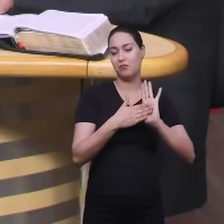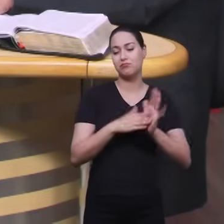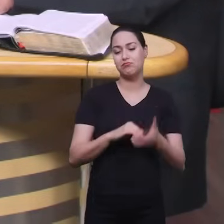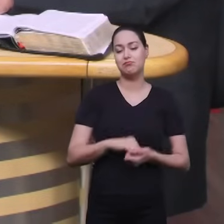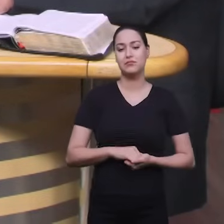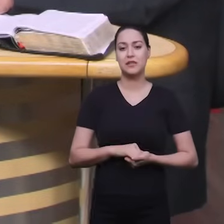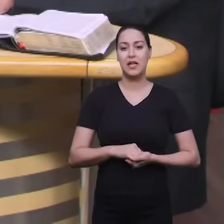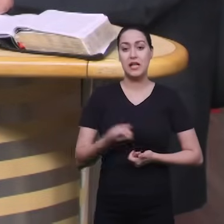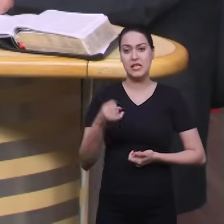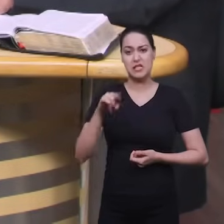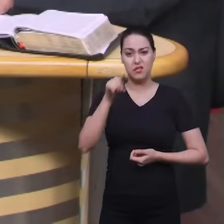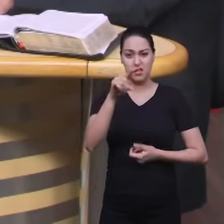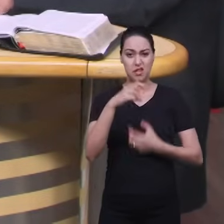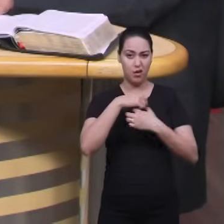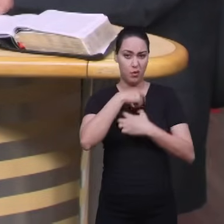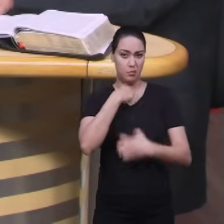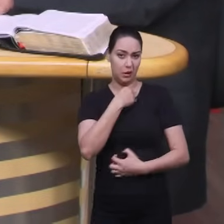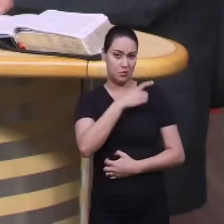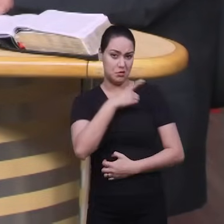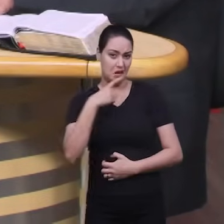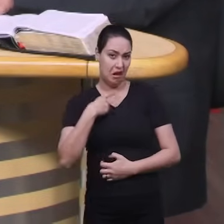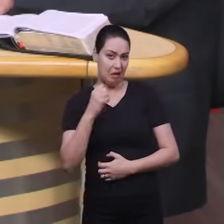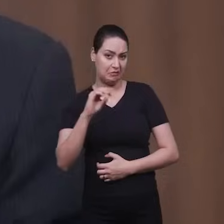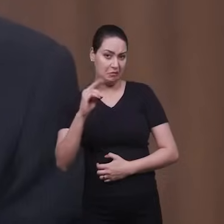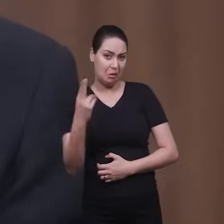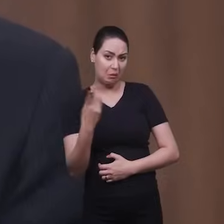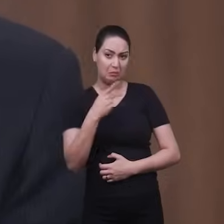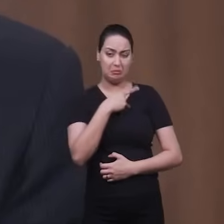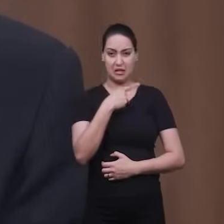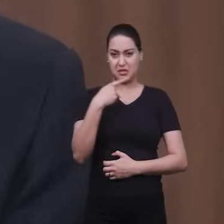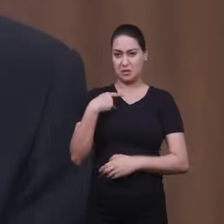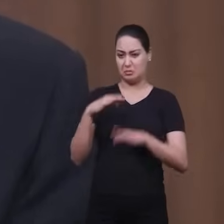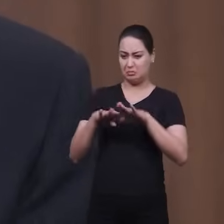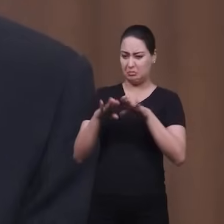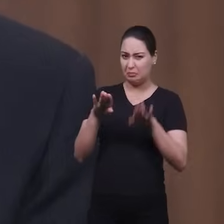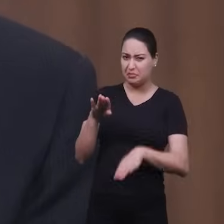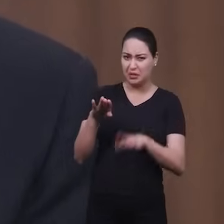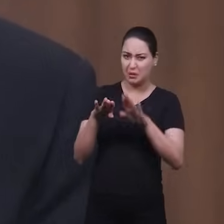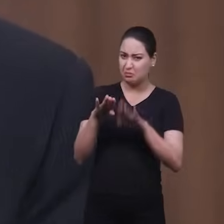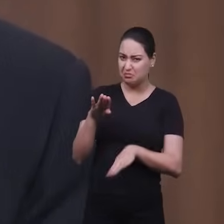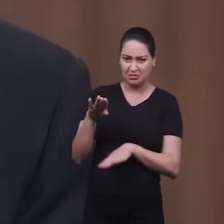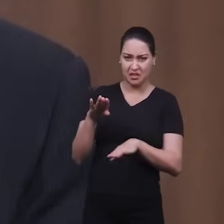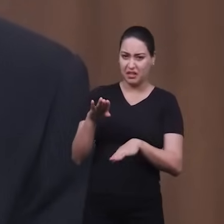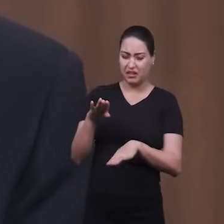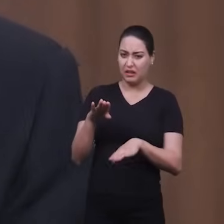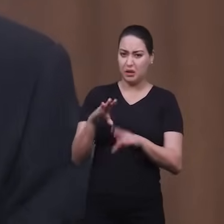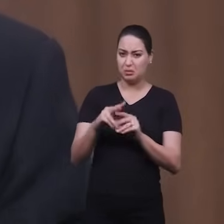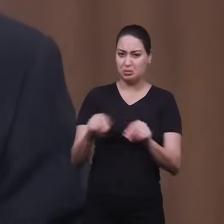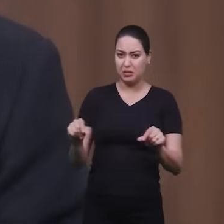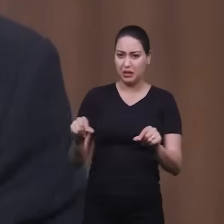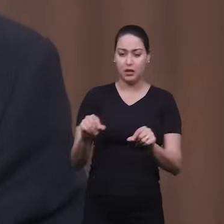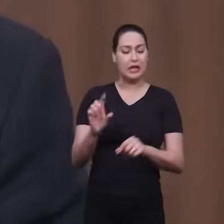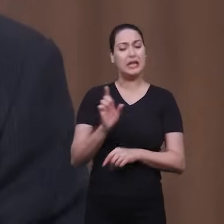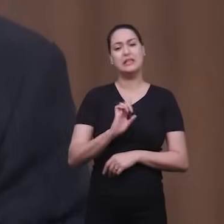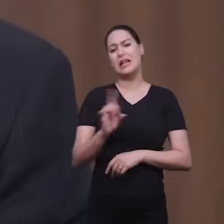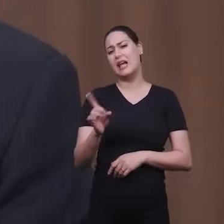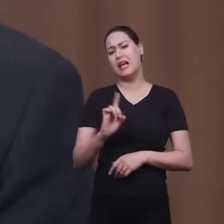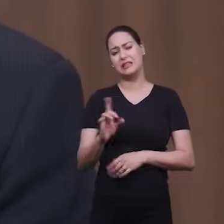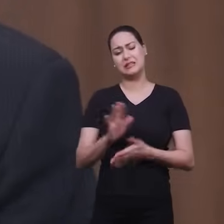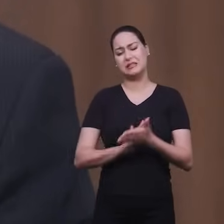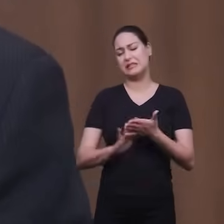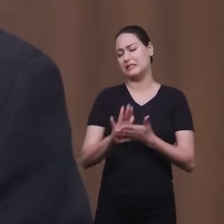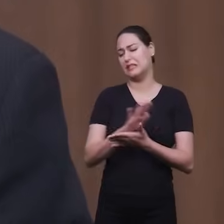de você ser obreiro diácono pastor não diminui em absolutamente nada a qualidade a característica